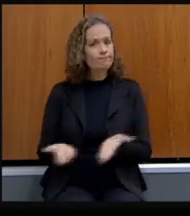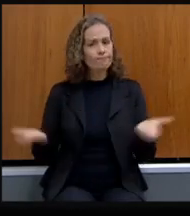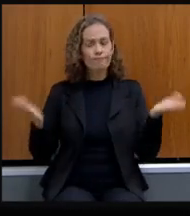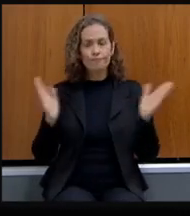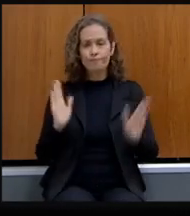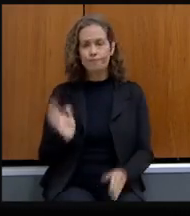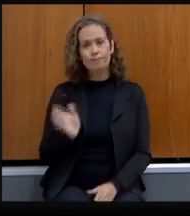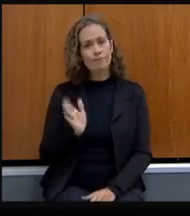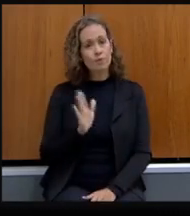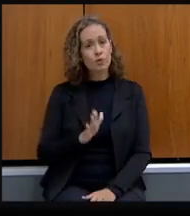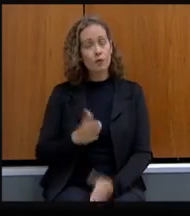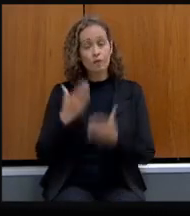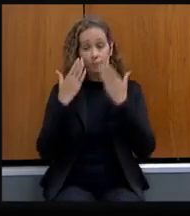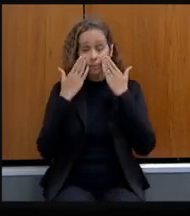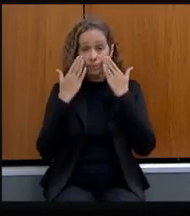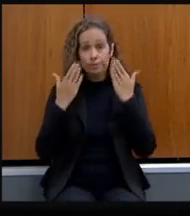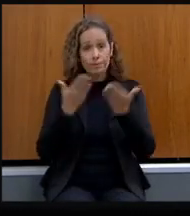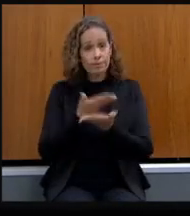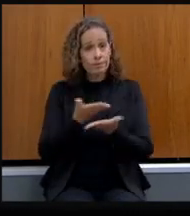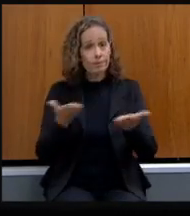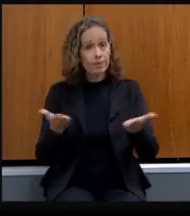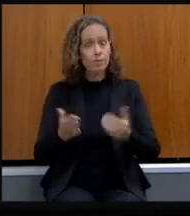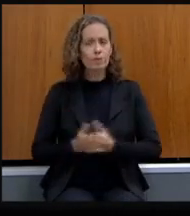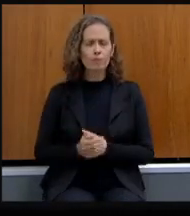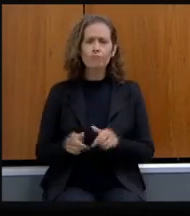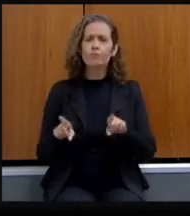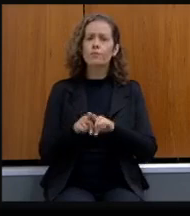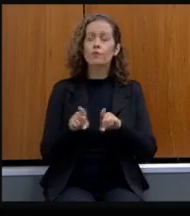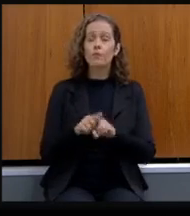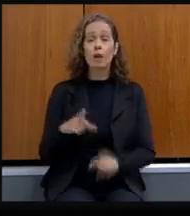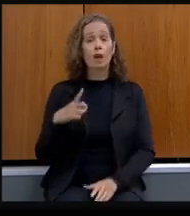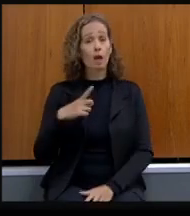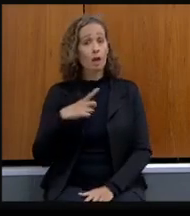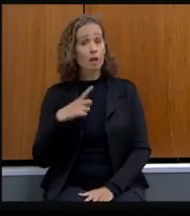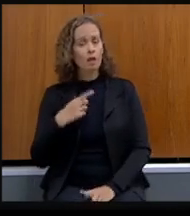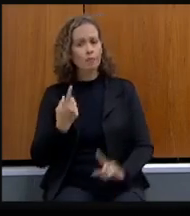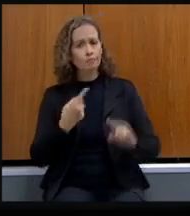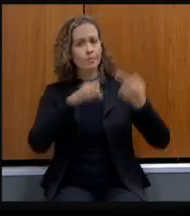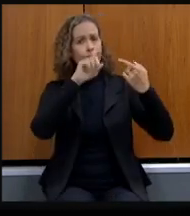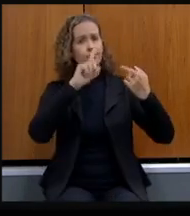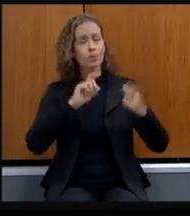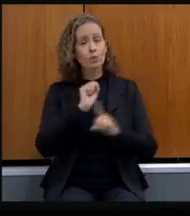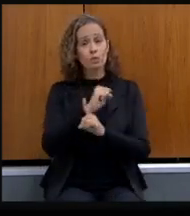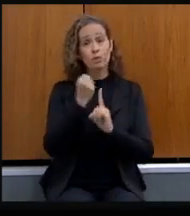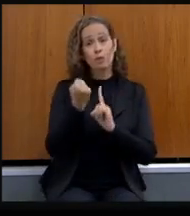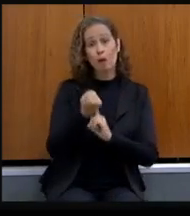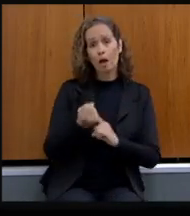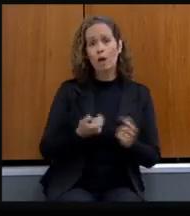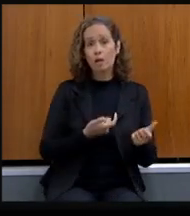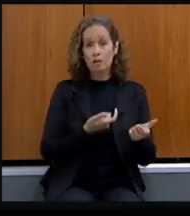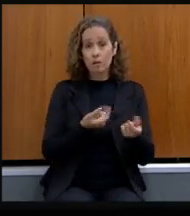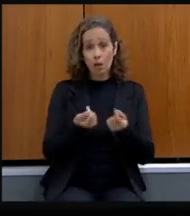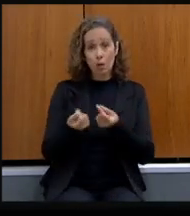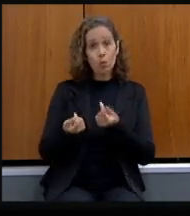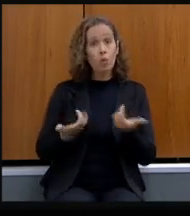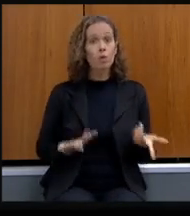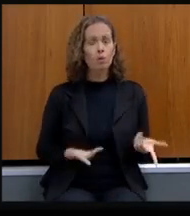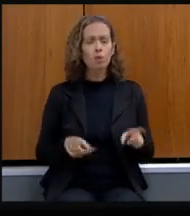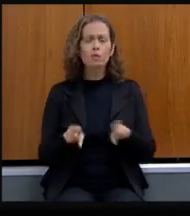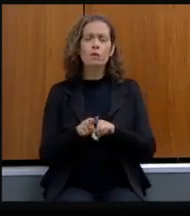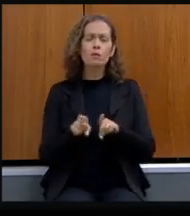as vistas para todos nós e nós temos também impactos sociais e econômicos cobrem todo o país